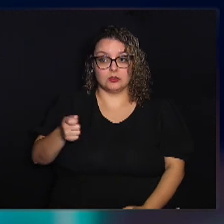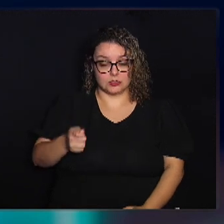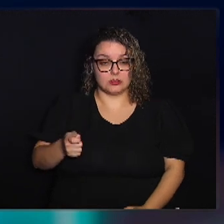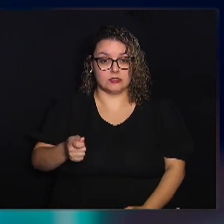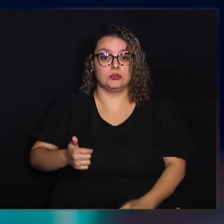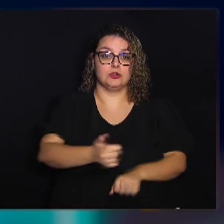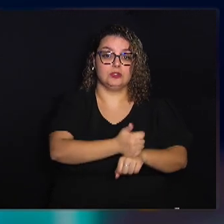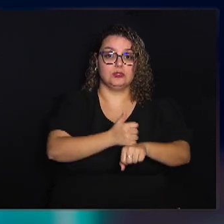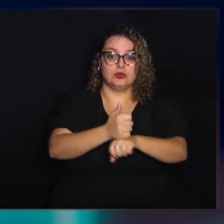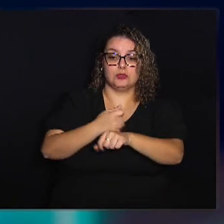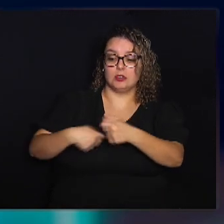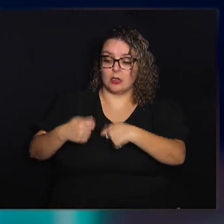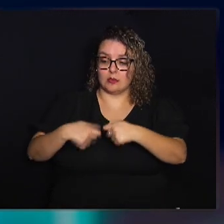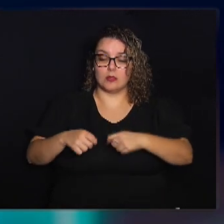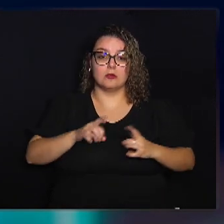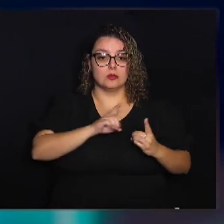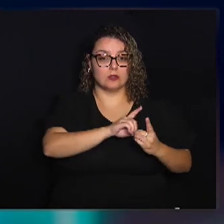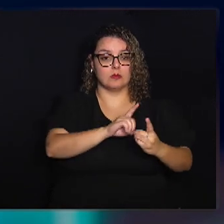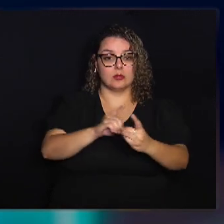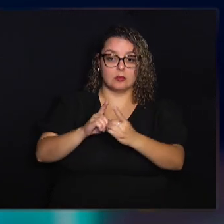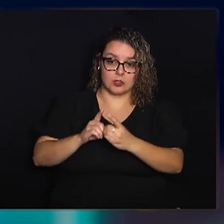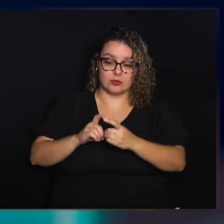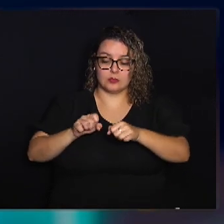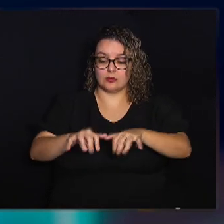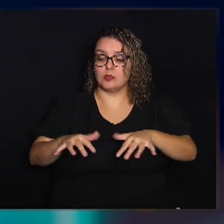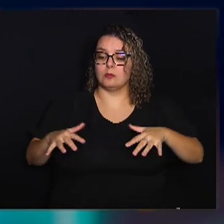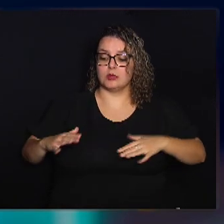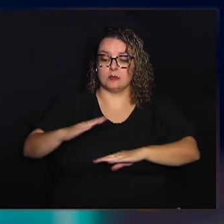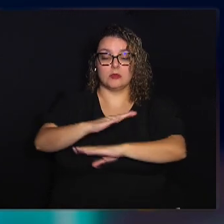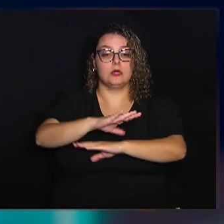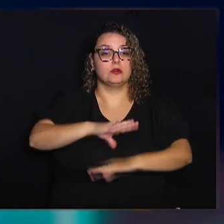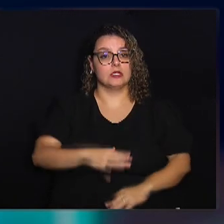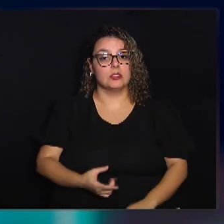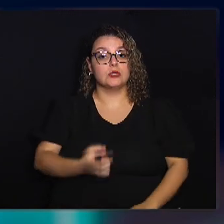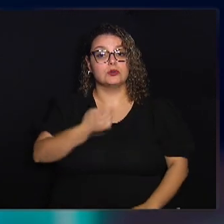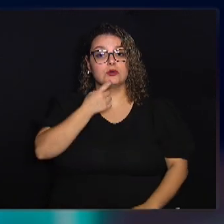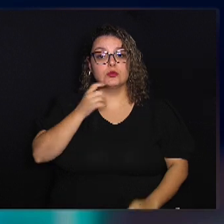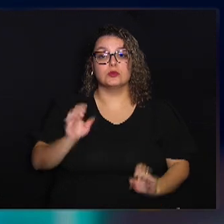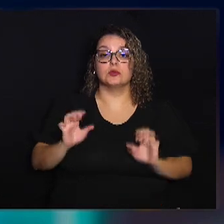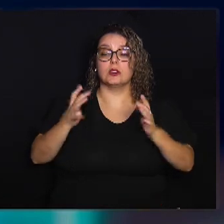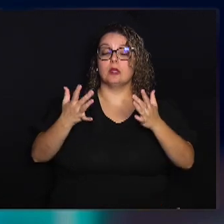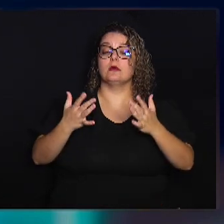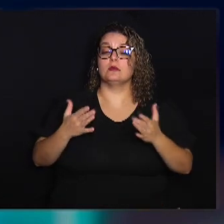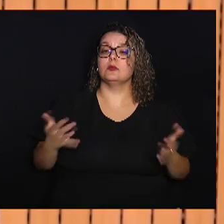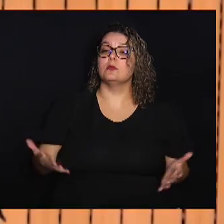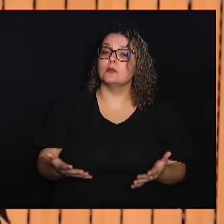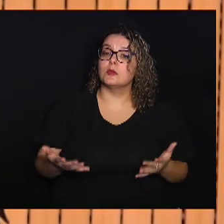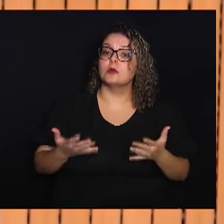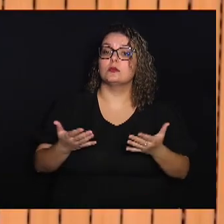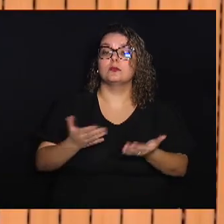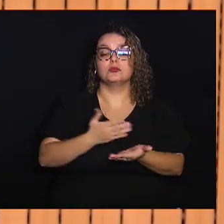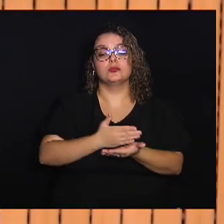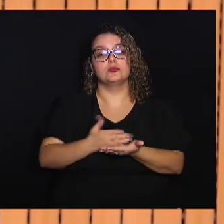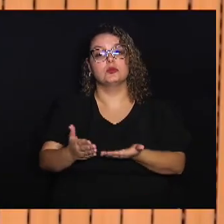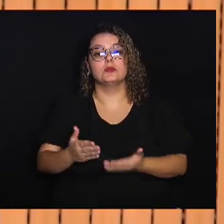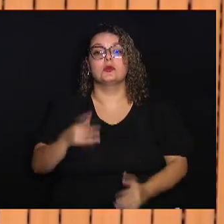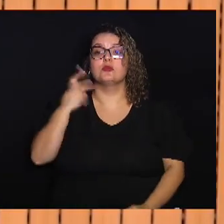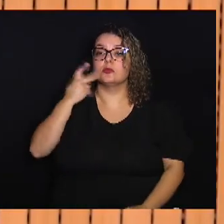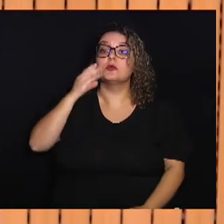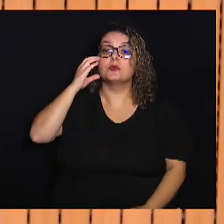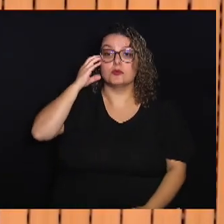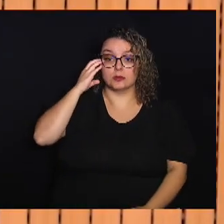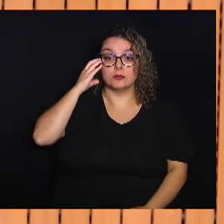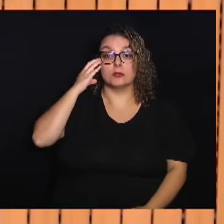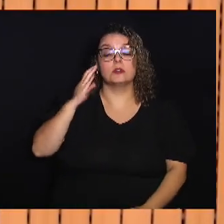de Administração e Consultoria, no plenário da Casa de Leis. O evento foi uma iniciativa do vereador Luiz Cirilo, que